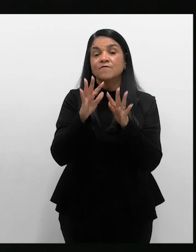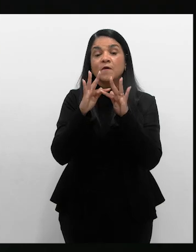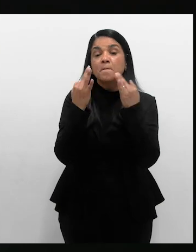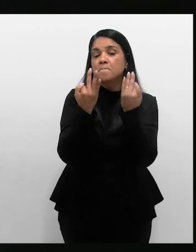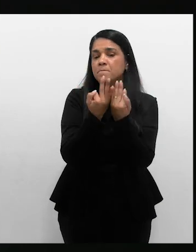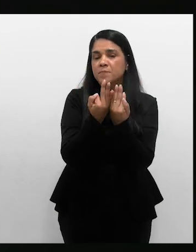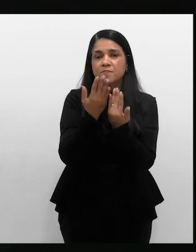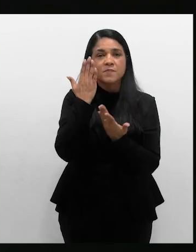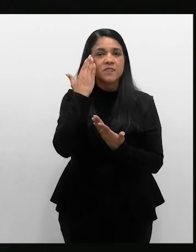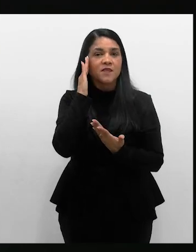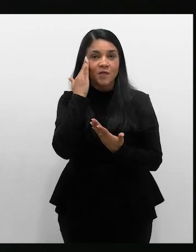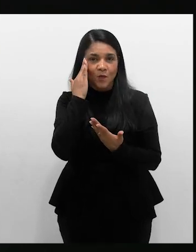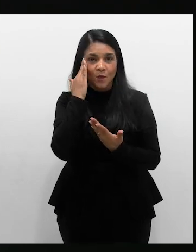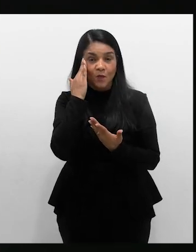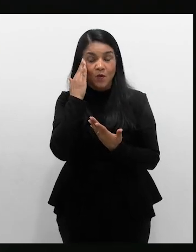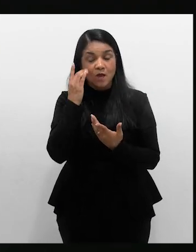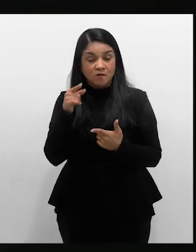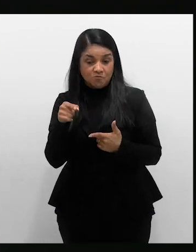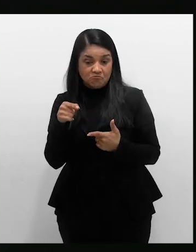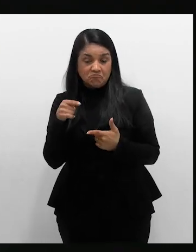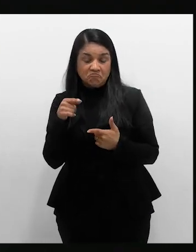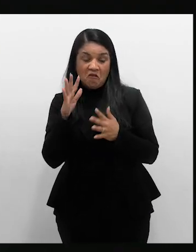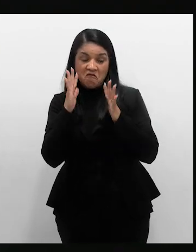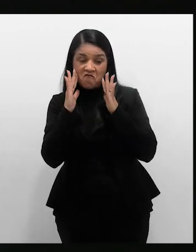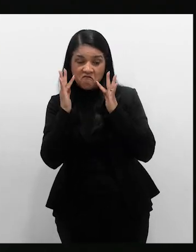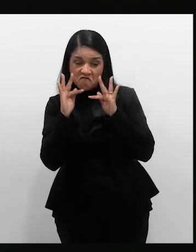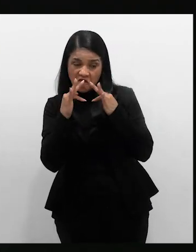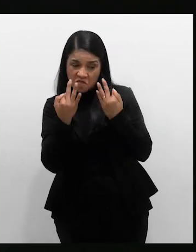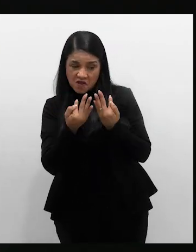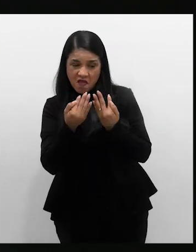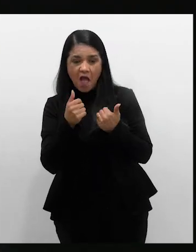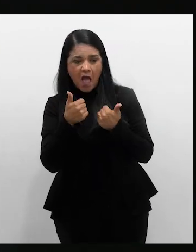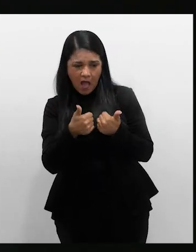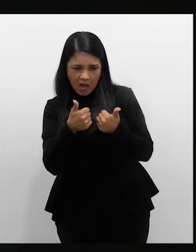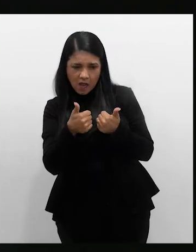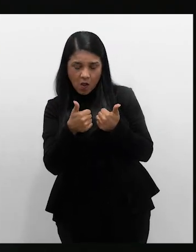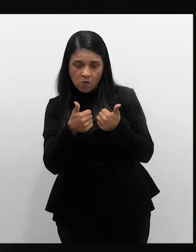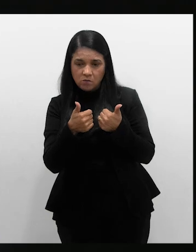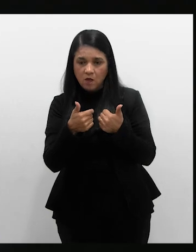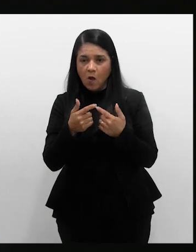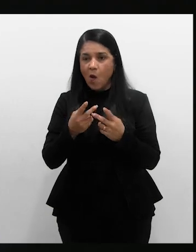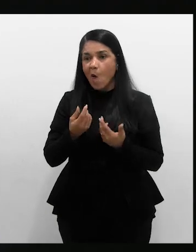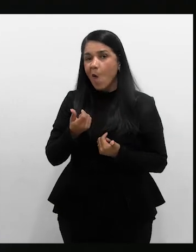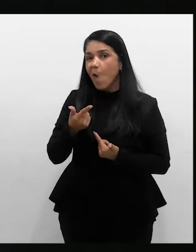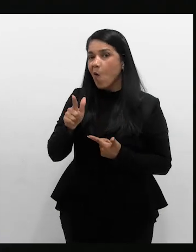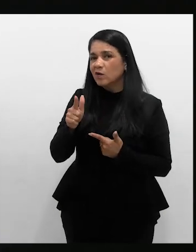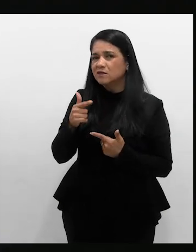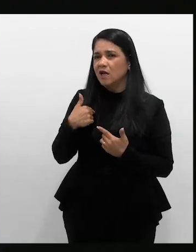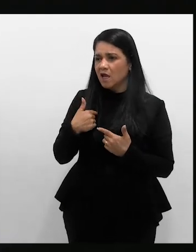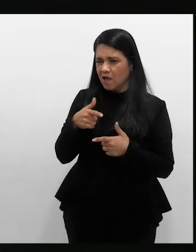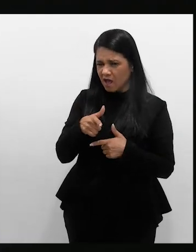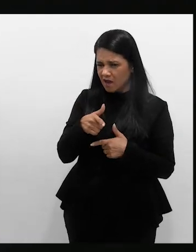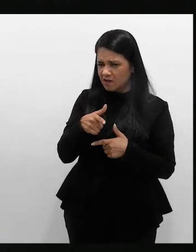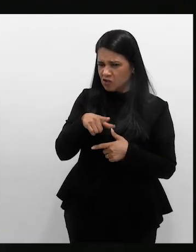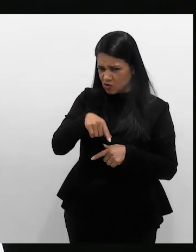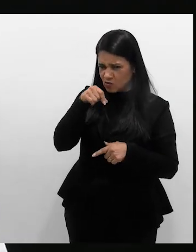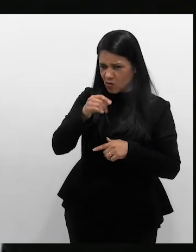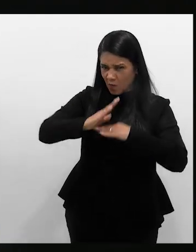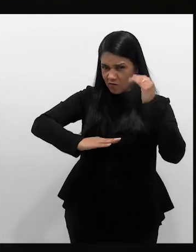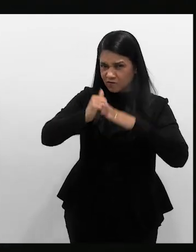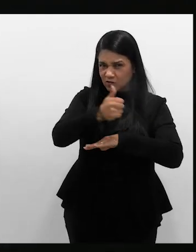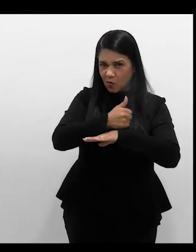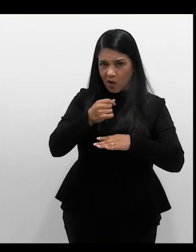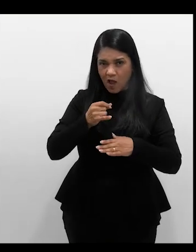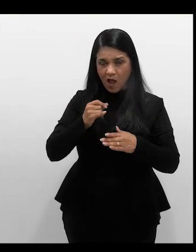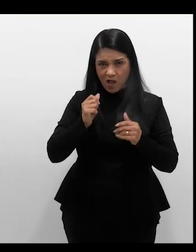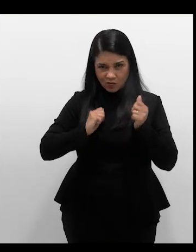família sobre isso? Porque uma coisa é achar bacana, outra coisa é entender assim, meu filho vai ser ator. Isso funcionou bem? Como é que foi? Teve alguma